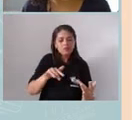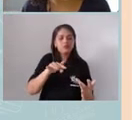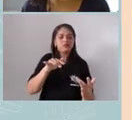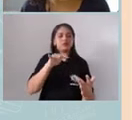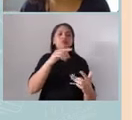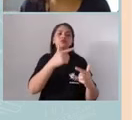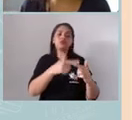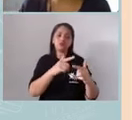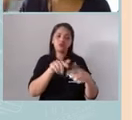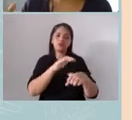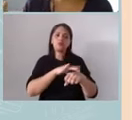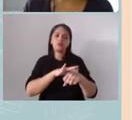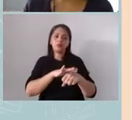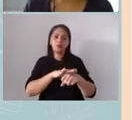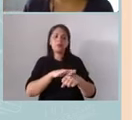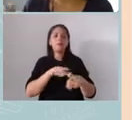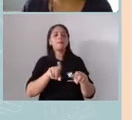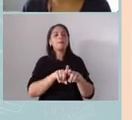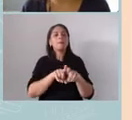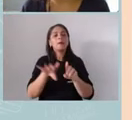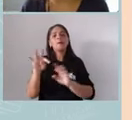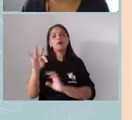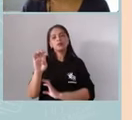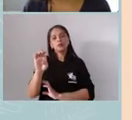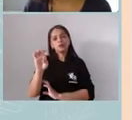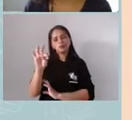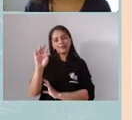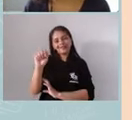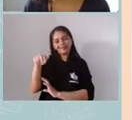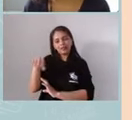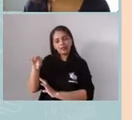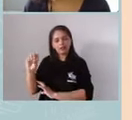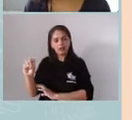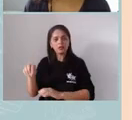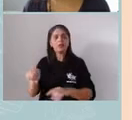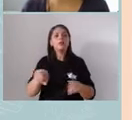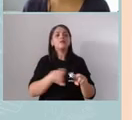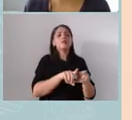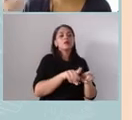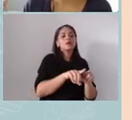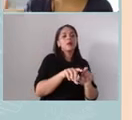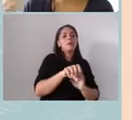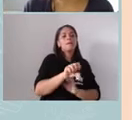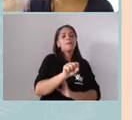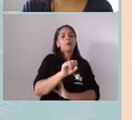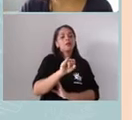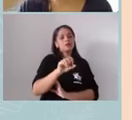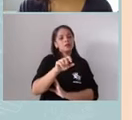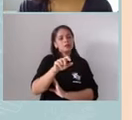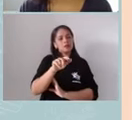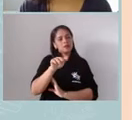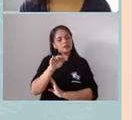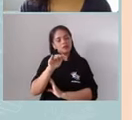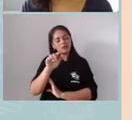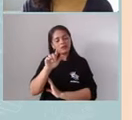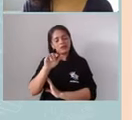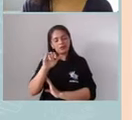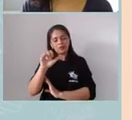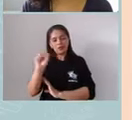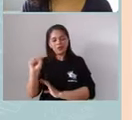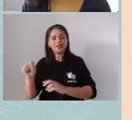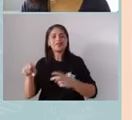contaminados, certo? E as ISTs, né, sífilis e gonorreia, ok? E aí atentar também para o modo